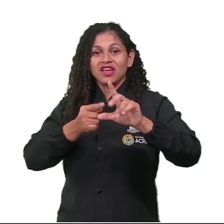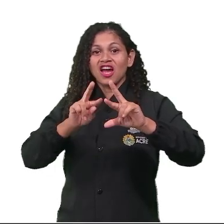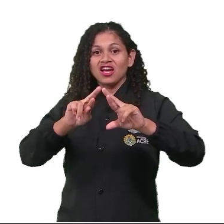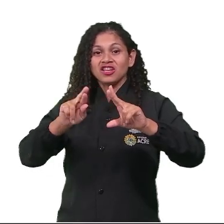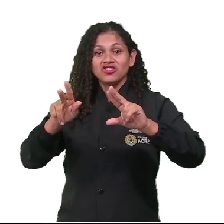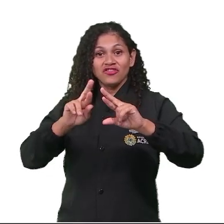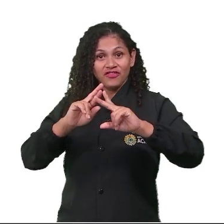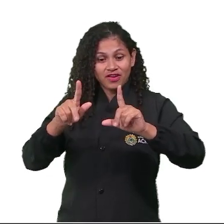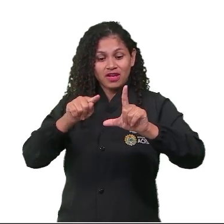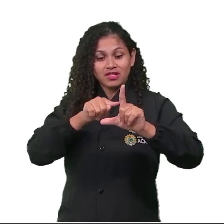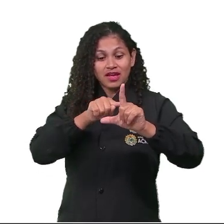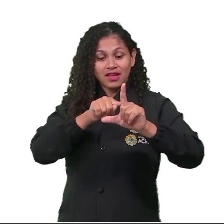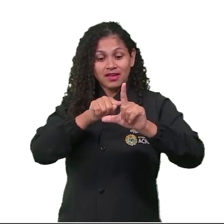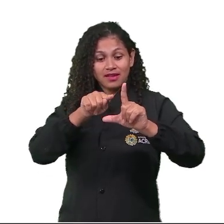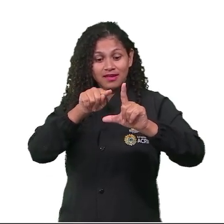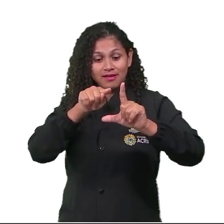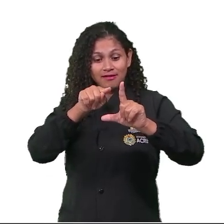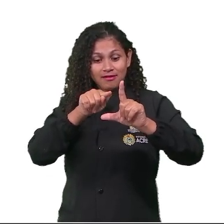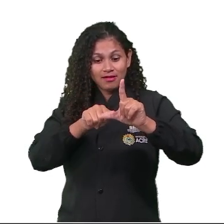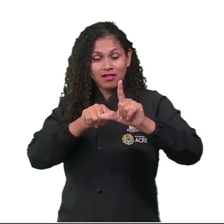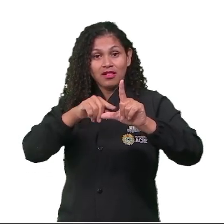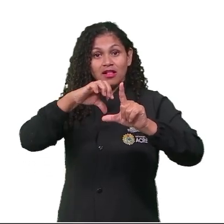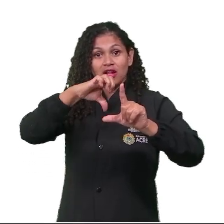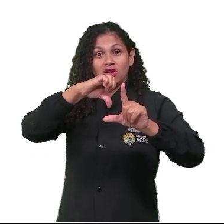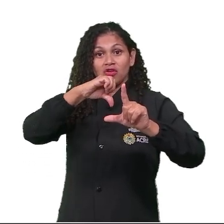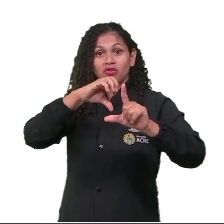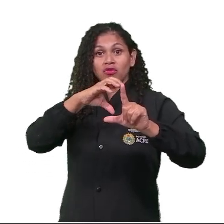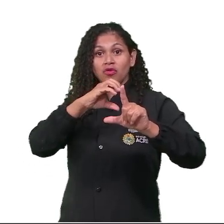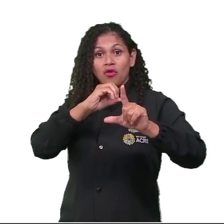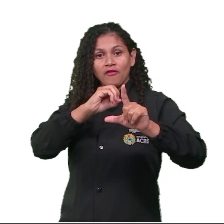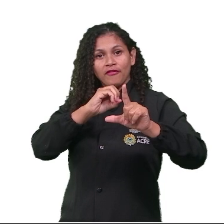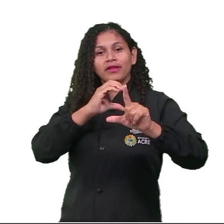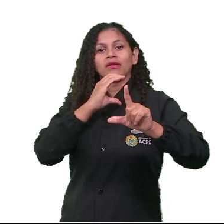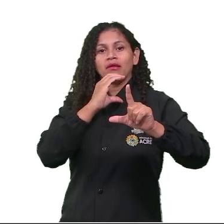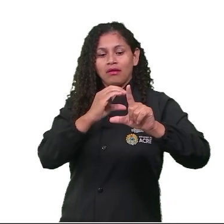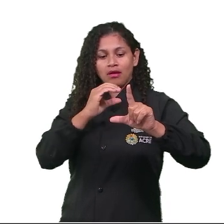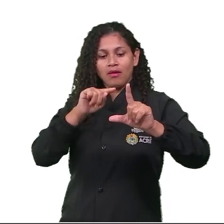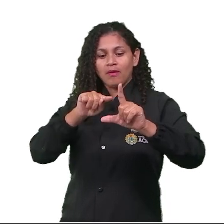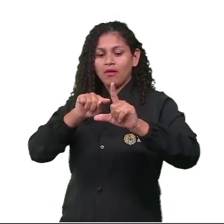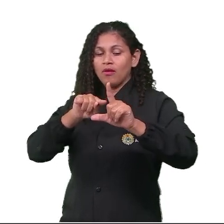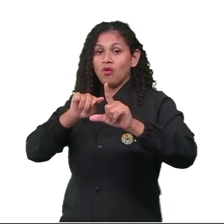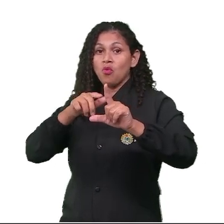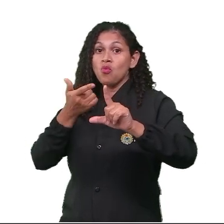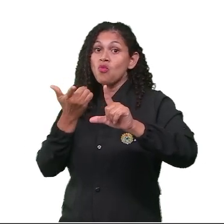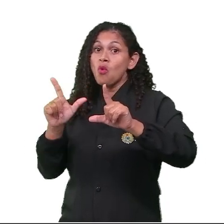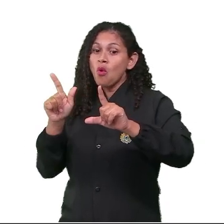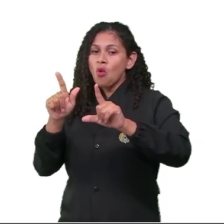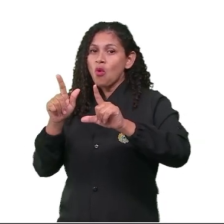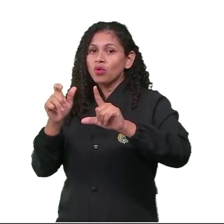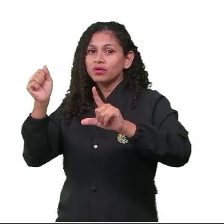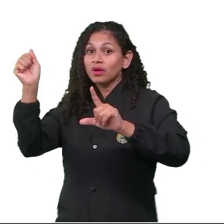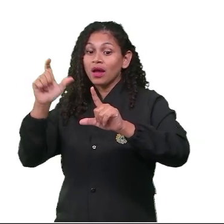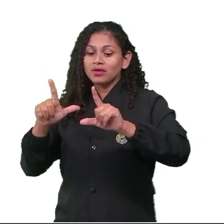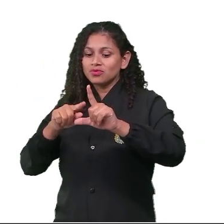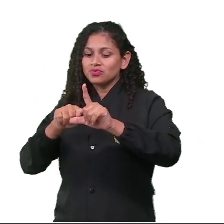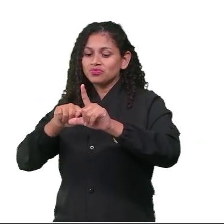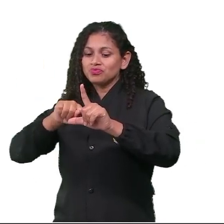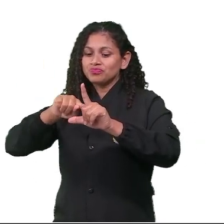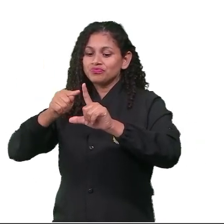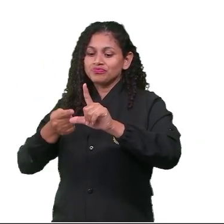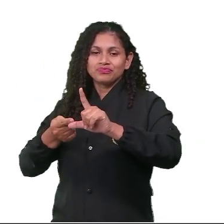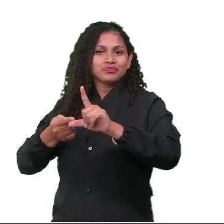tenho arestas que formam ângulo de 90 graus com a base e o outro não forma um ângulo de 90 graus. Basicamente,